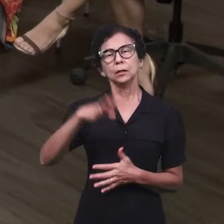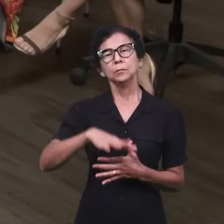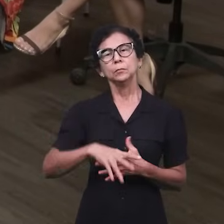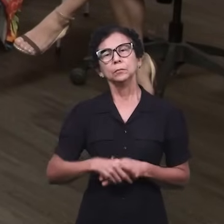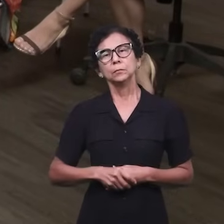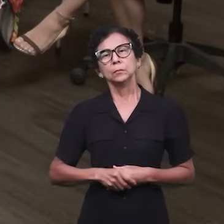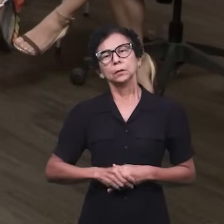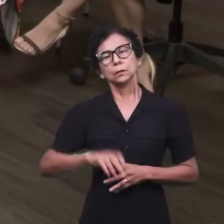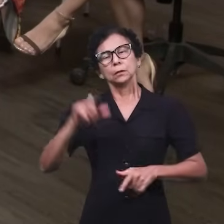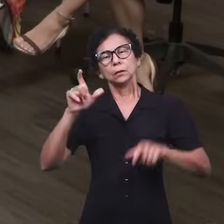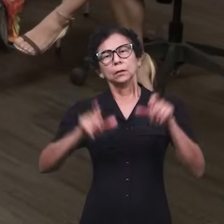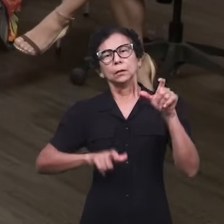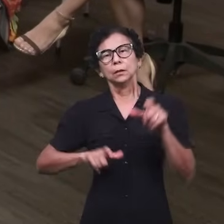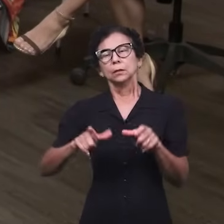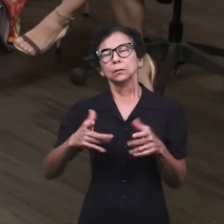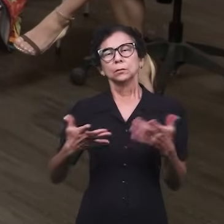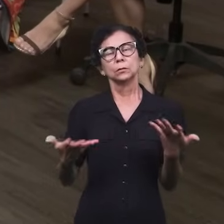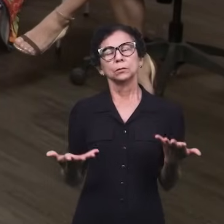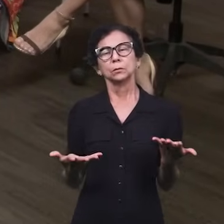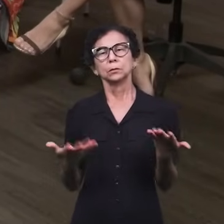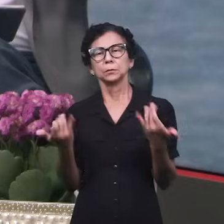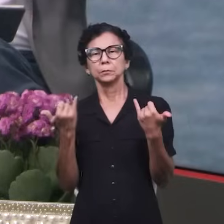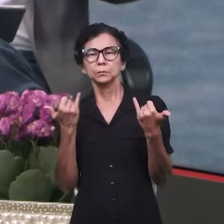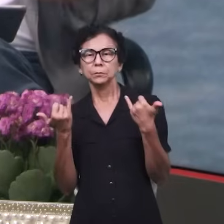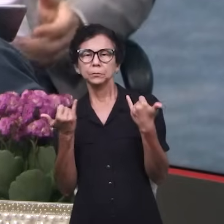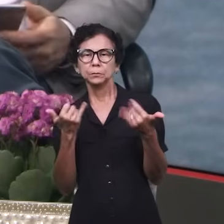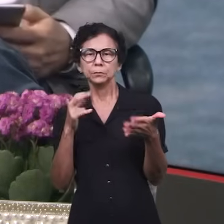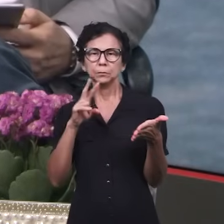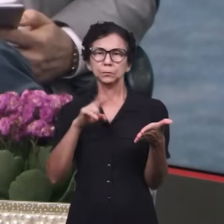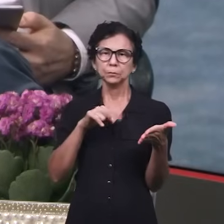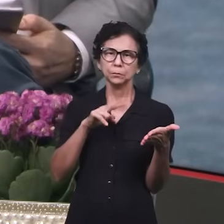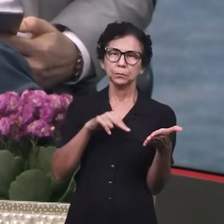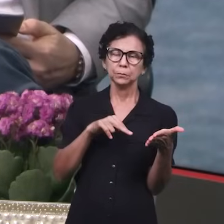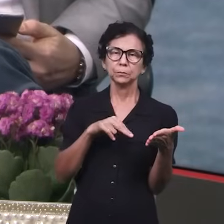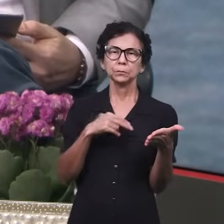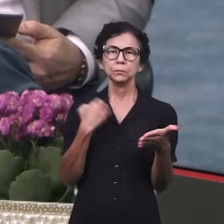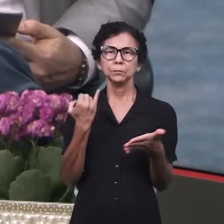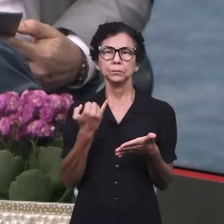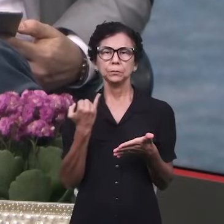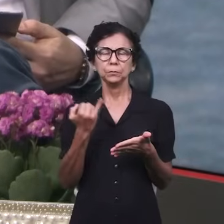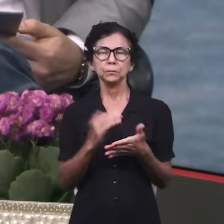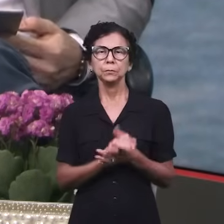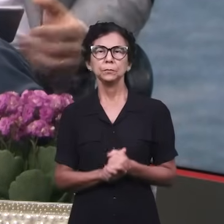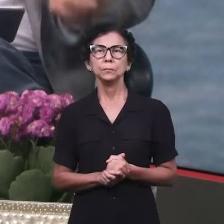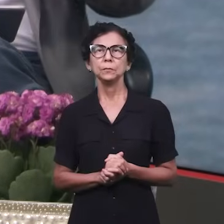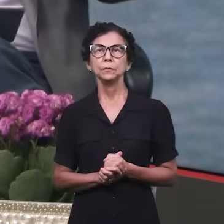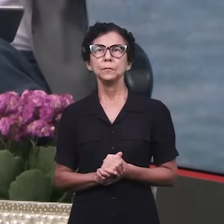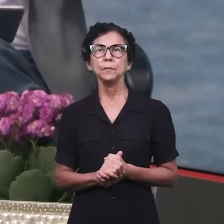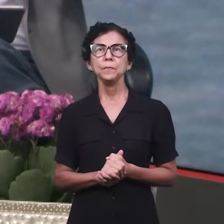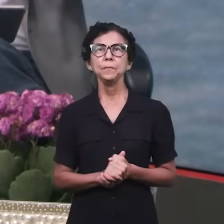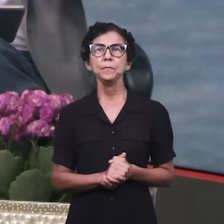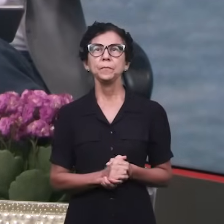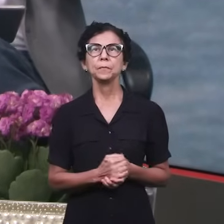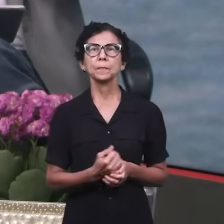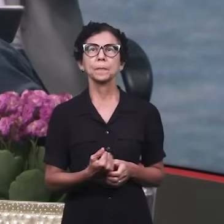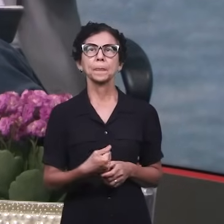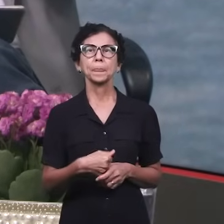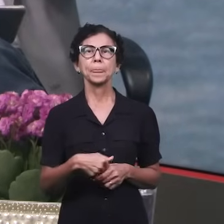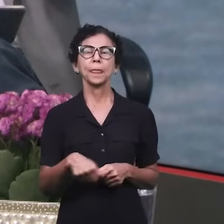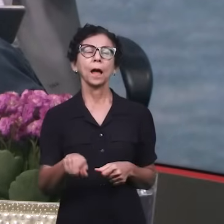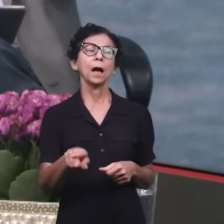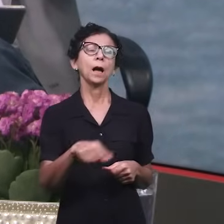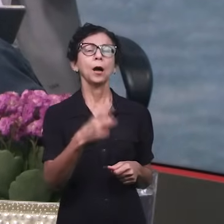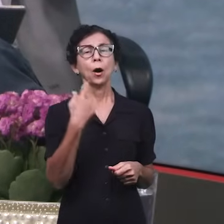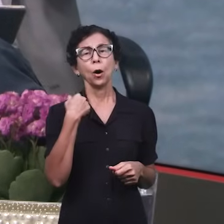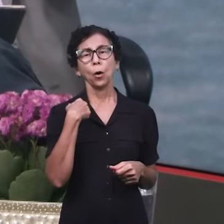pessoas que buscam na leitura informação e tudo mais você Ouvi a seguinte expressão o livro tal ou qual mudou